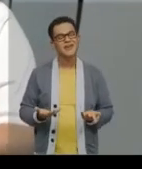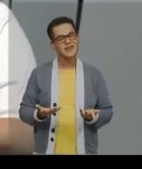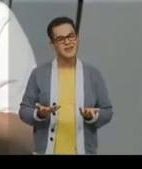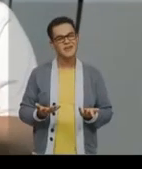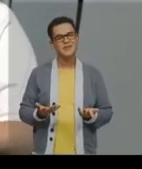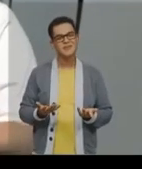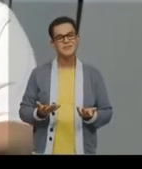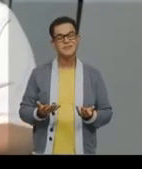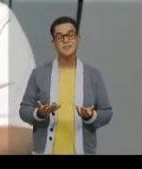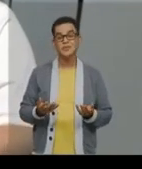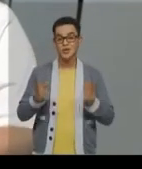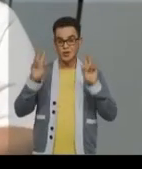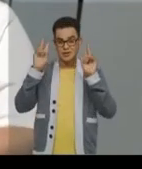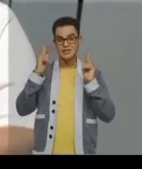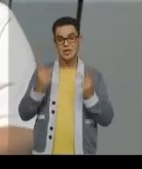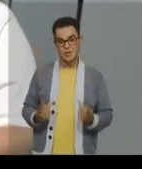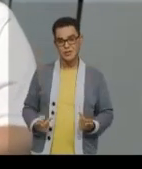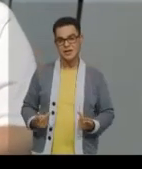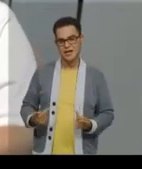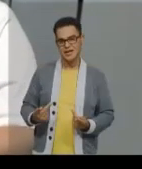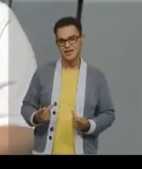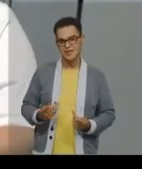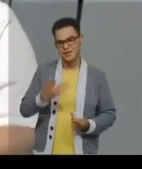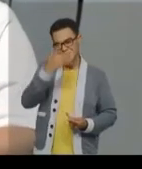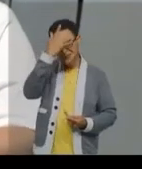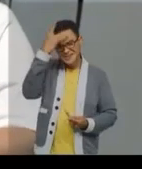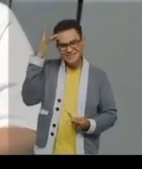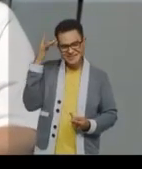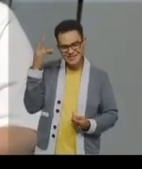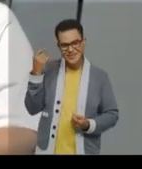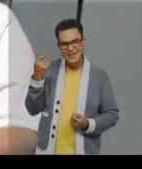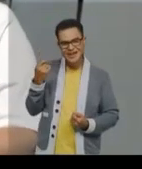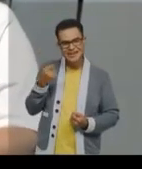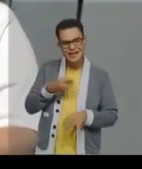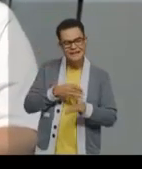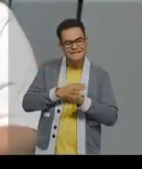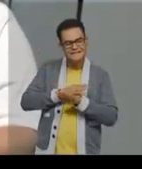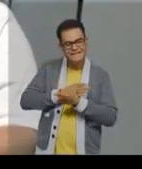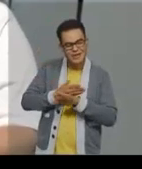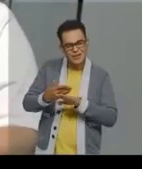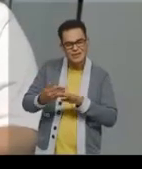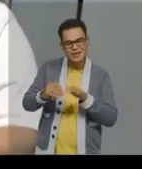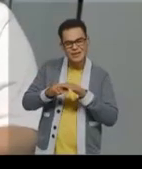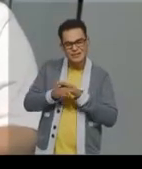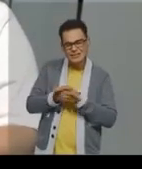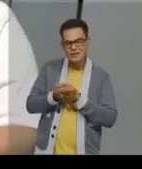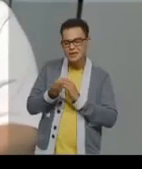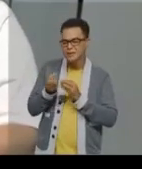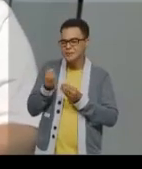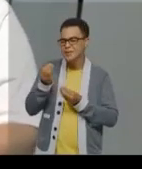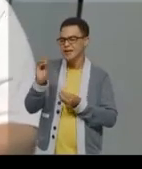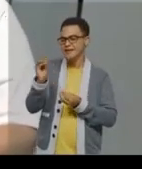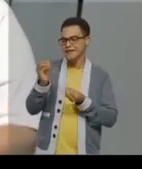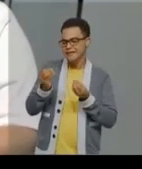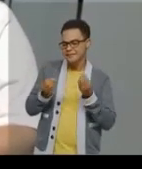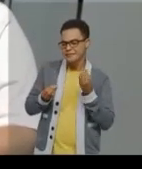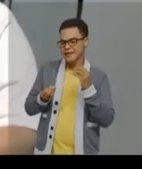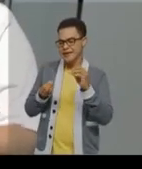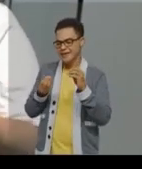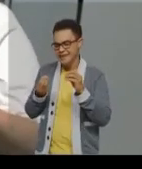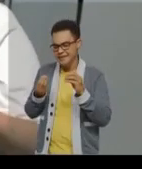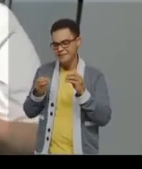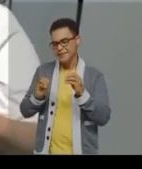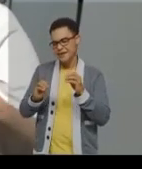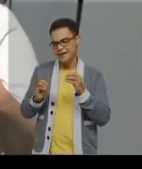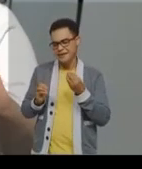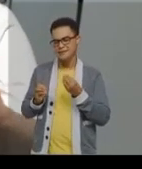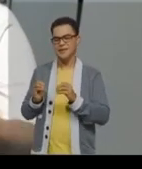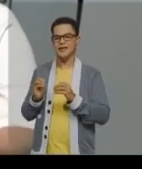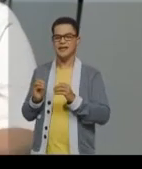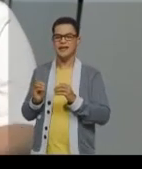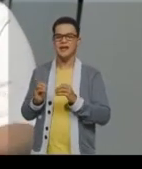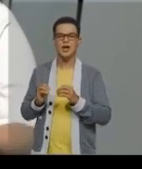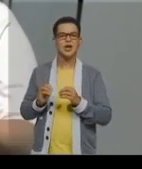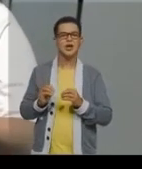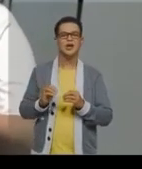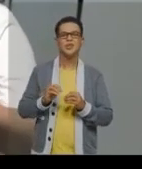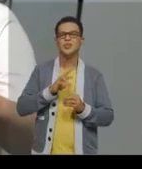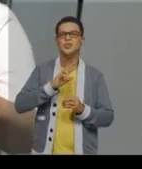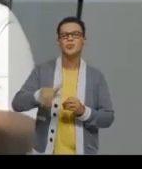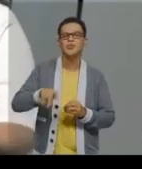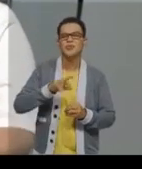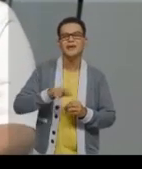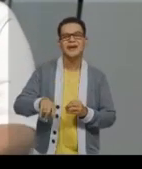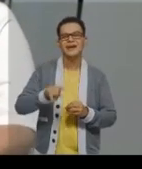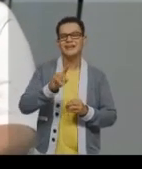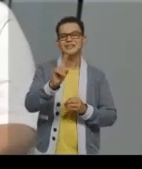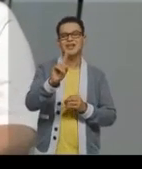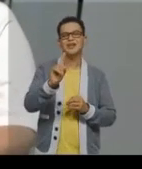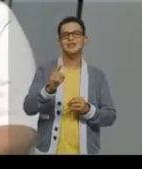necessidade de estabelecer símbolos, de atribuir significado às coisas. O ser humano não é um ser só de sobrevivência, não é só